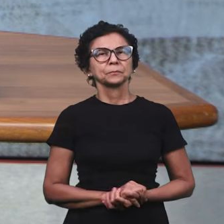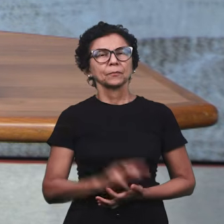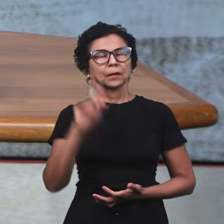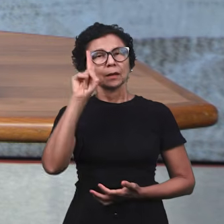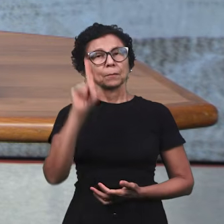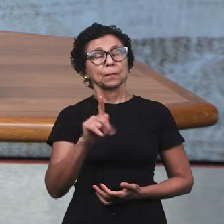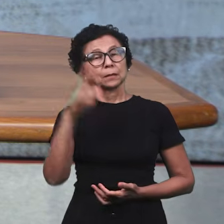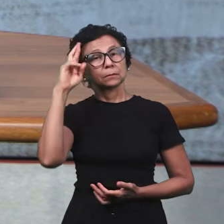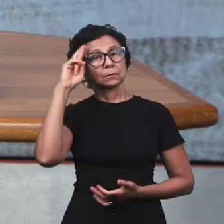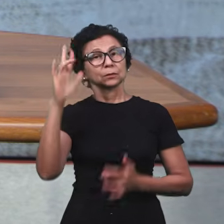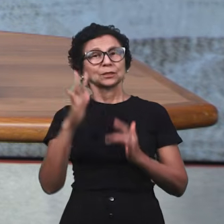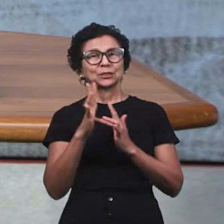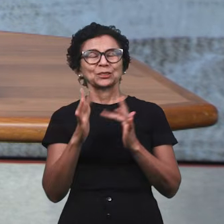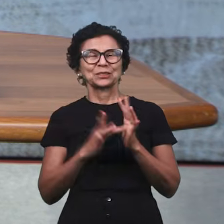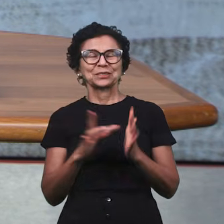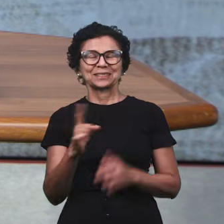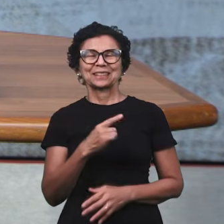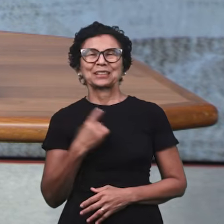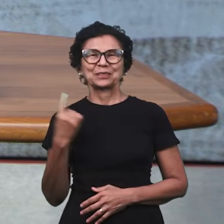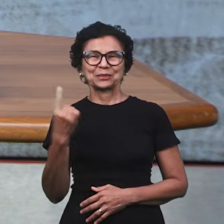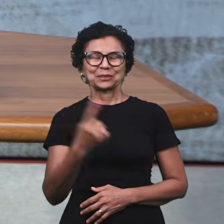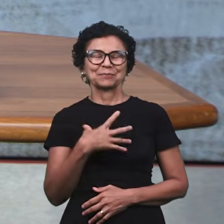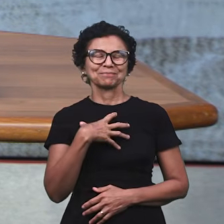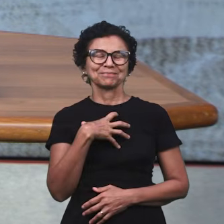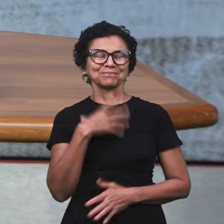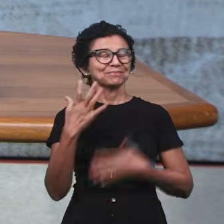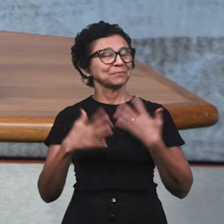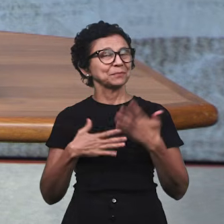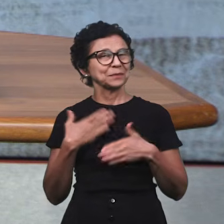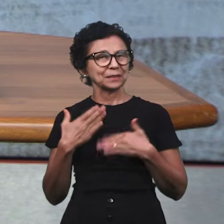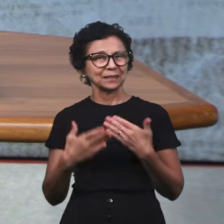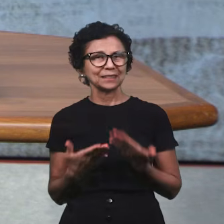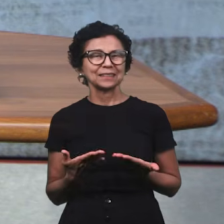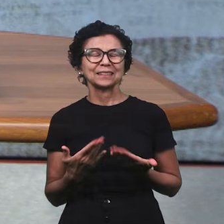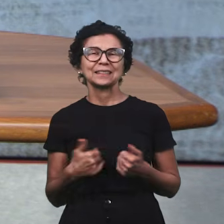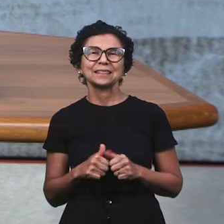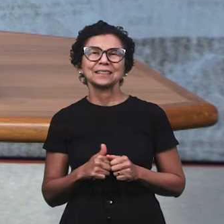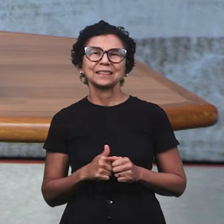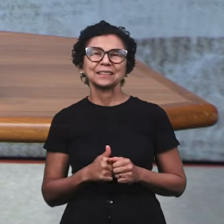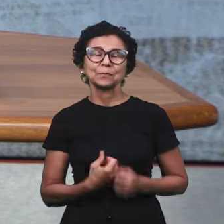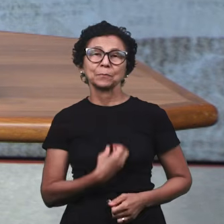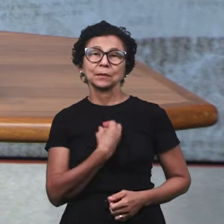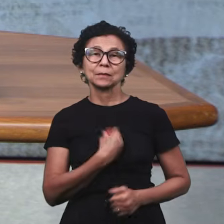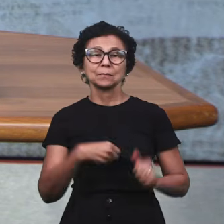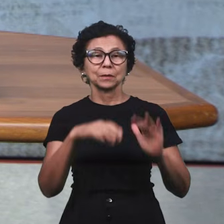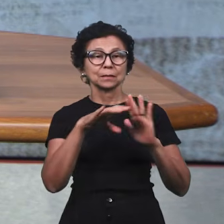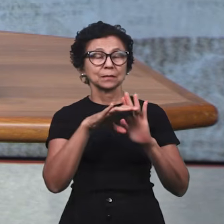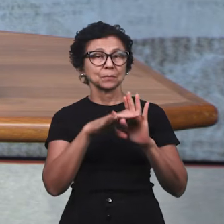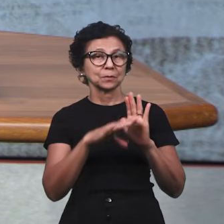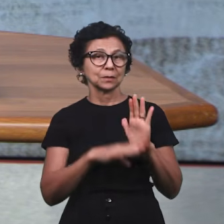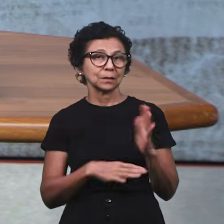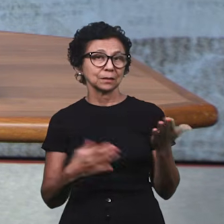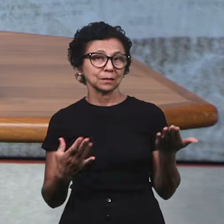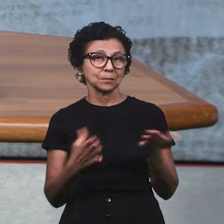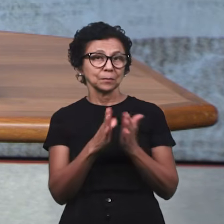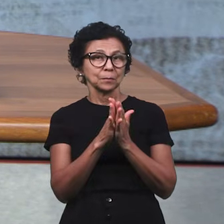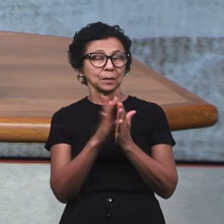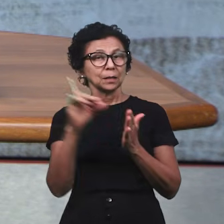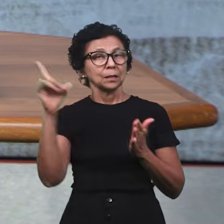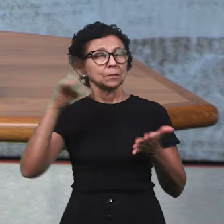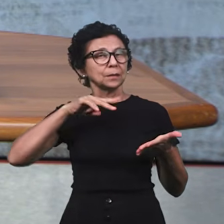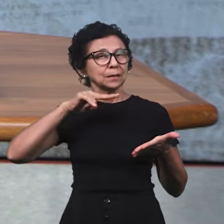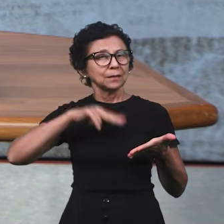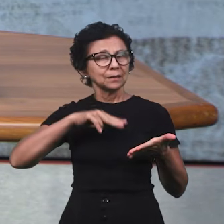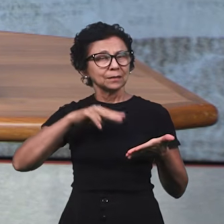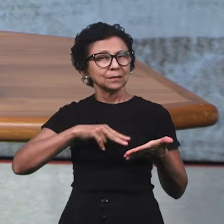paz do Senhor Jesus a todos. É uma alegria nós estarmos no nosso programa Leitura da Bíblia. Esse tempo